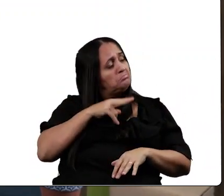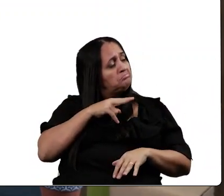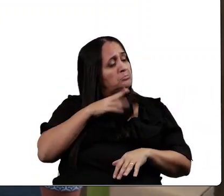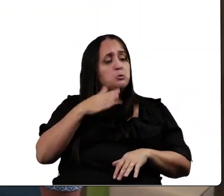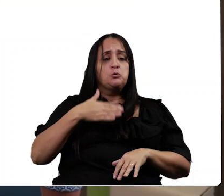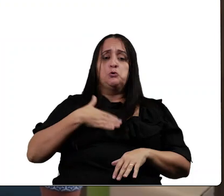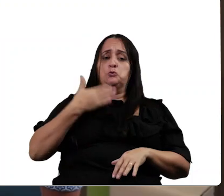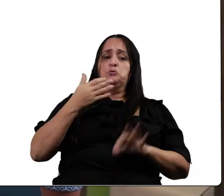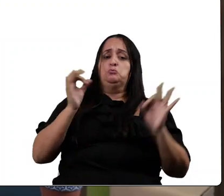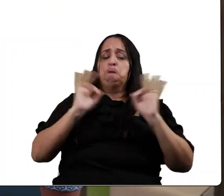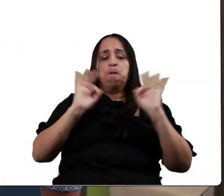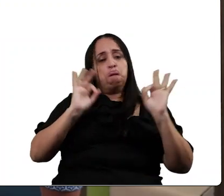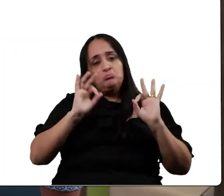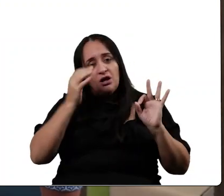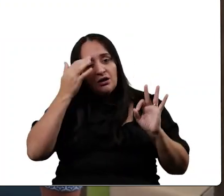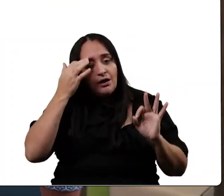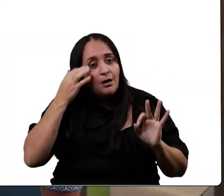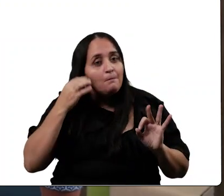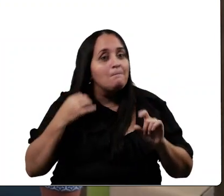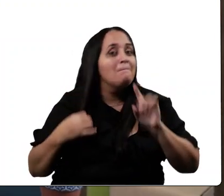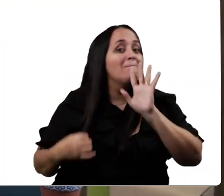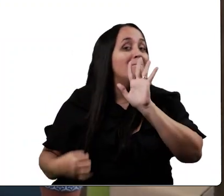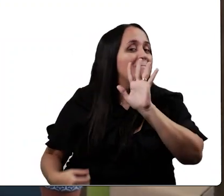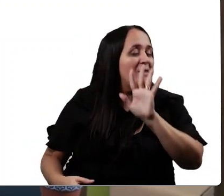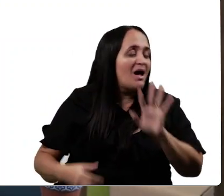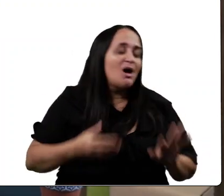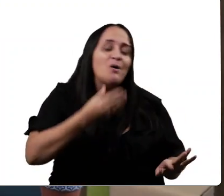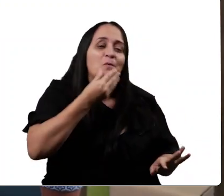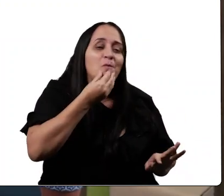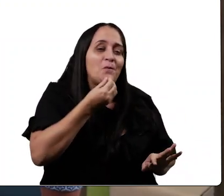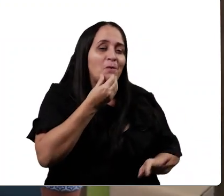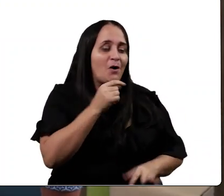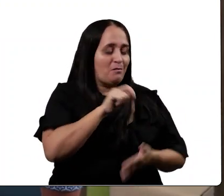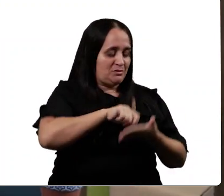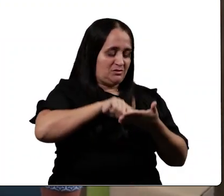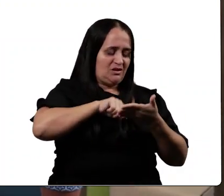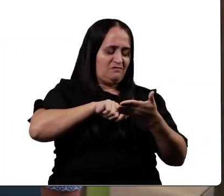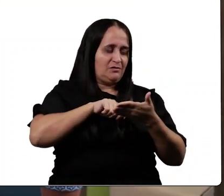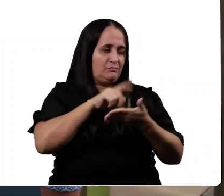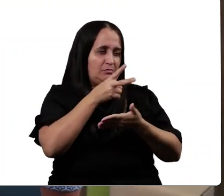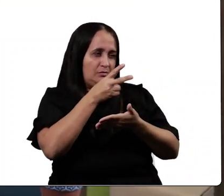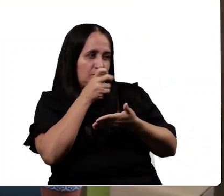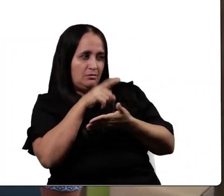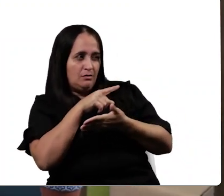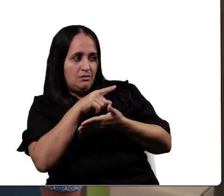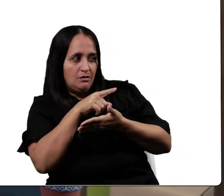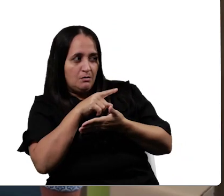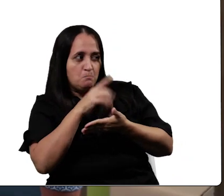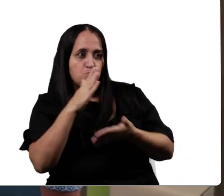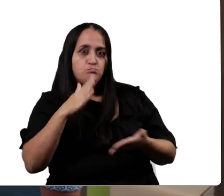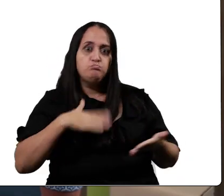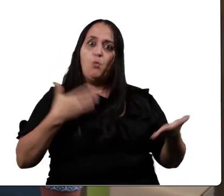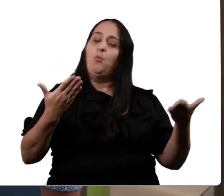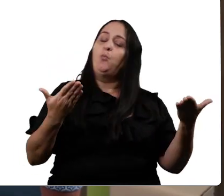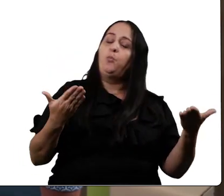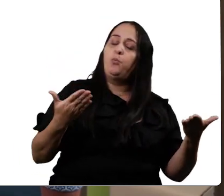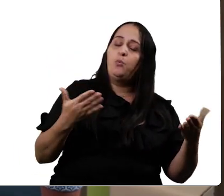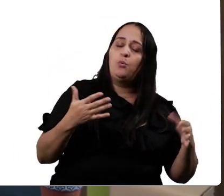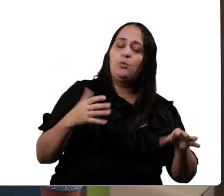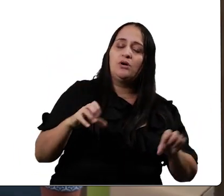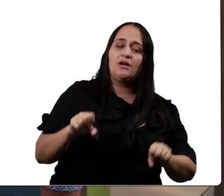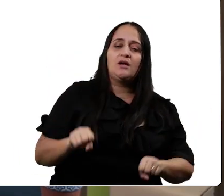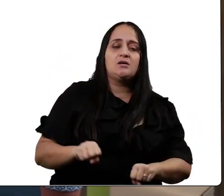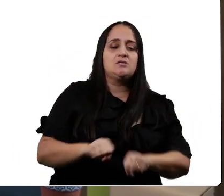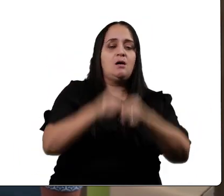nenhum. Então, mais uma vez, olha como ele deixa de maneira bem discorrida, maneira bem